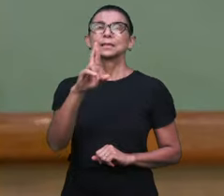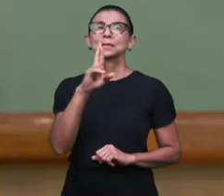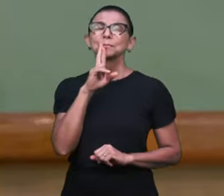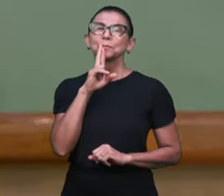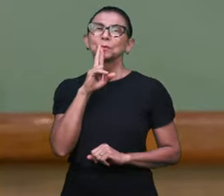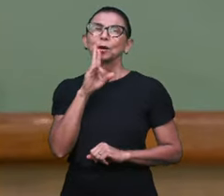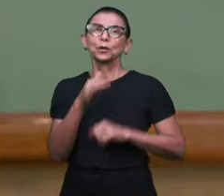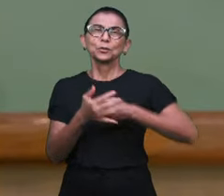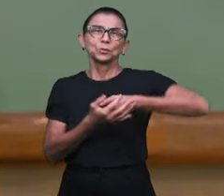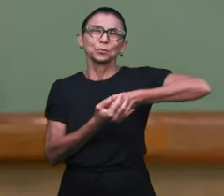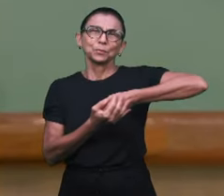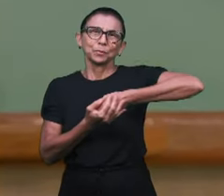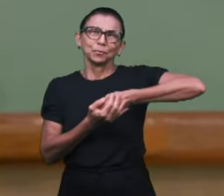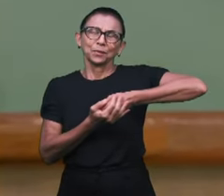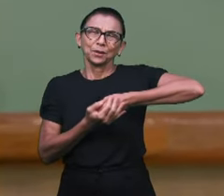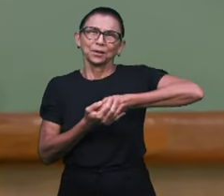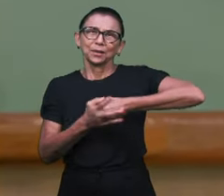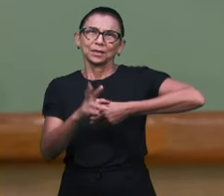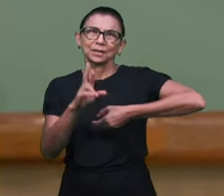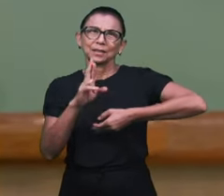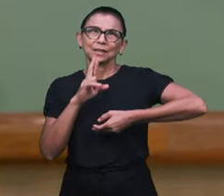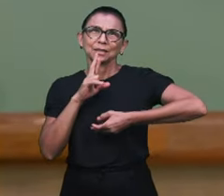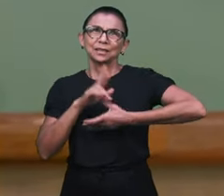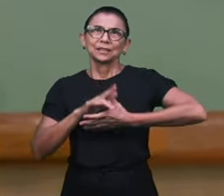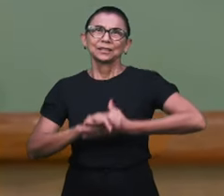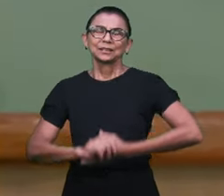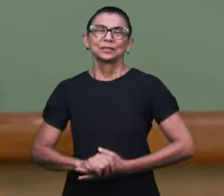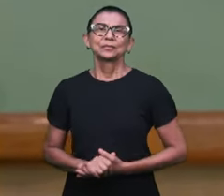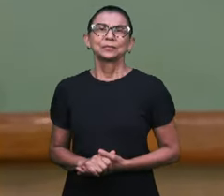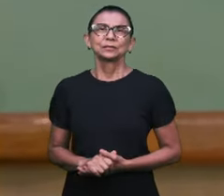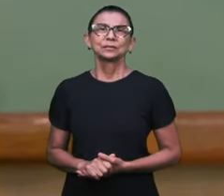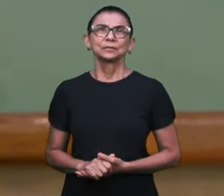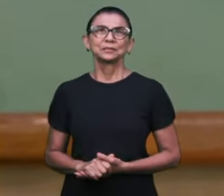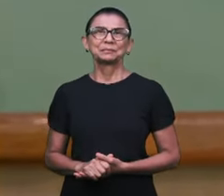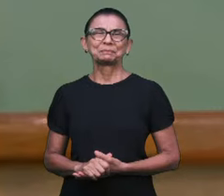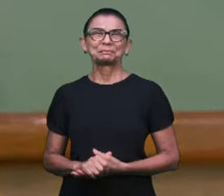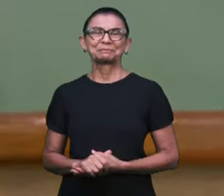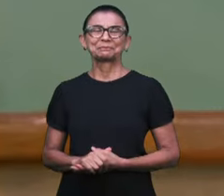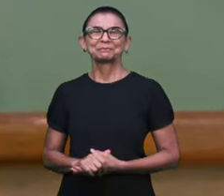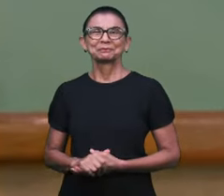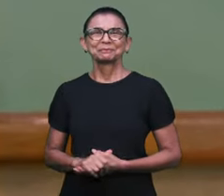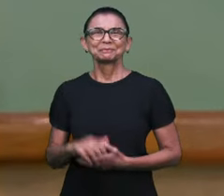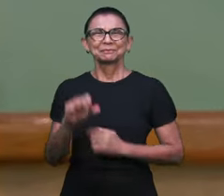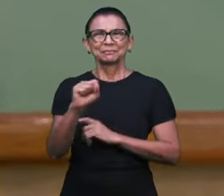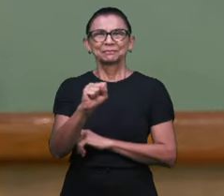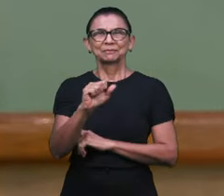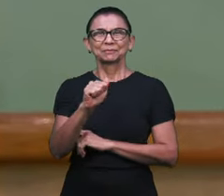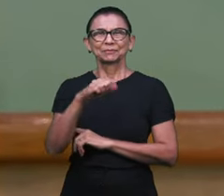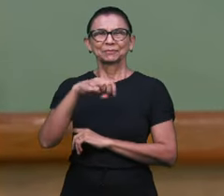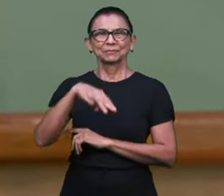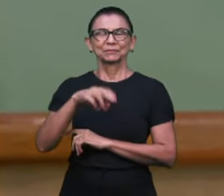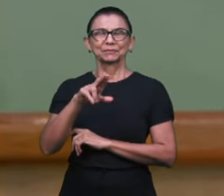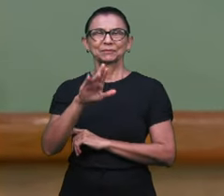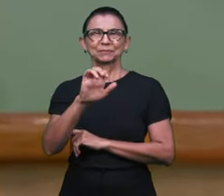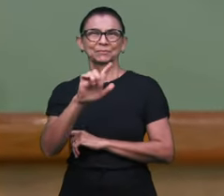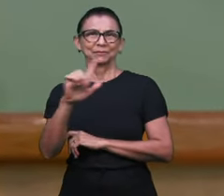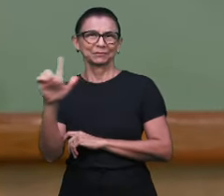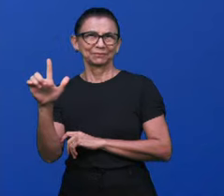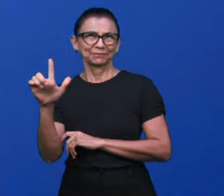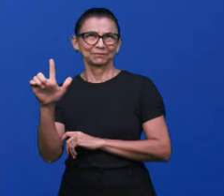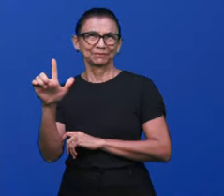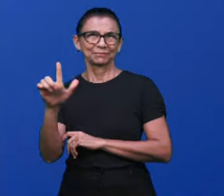bebê que vai nos responder. Lá de novo, repatriamento, lá o Samuel Paz. Samuel Paz.